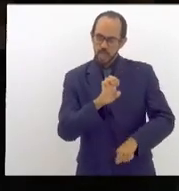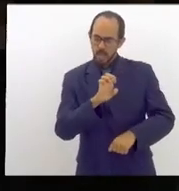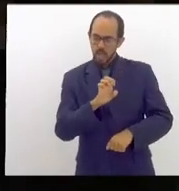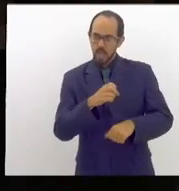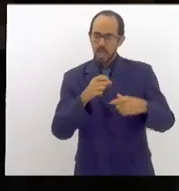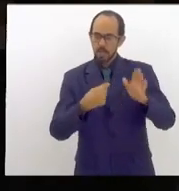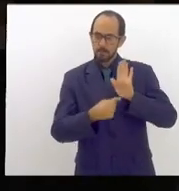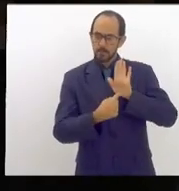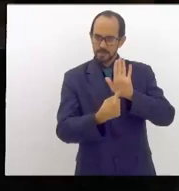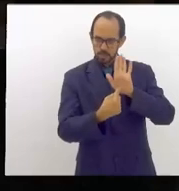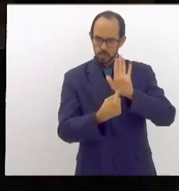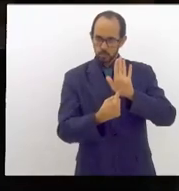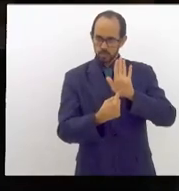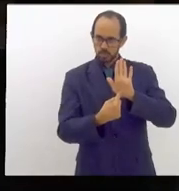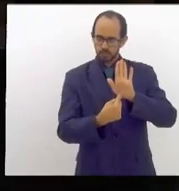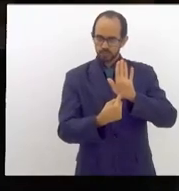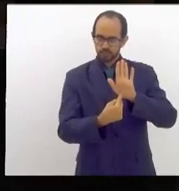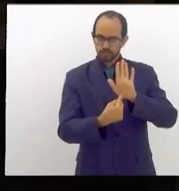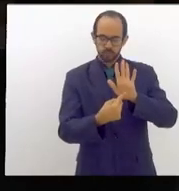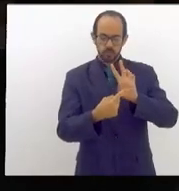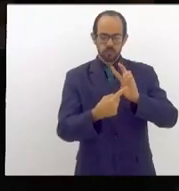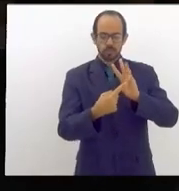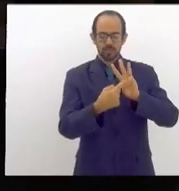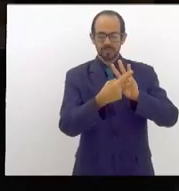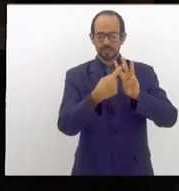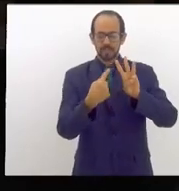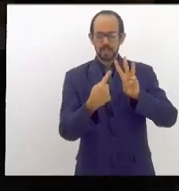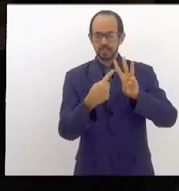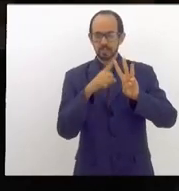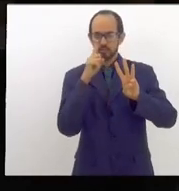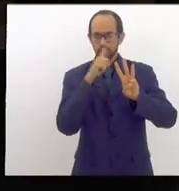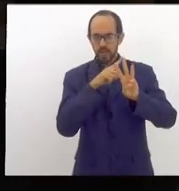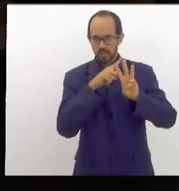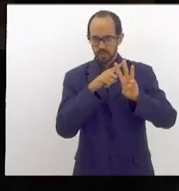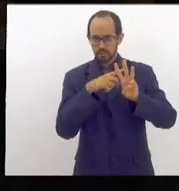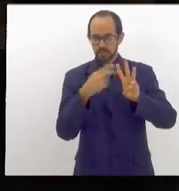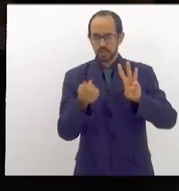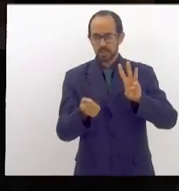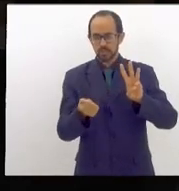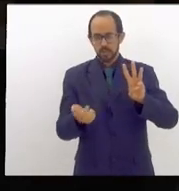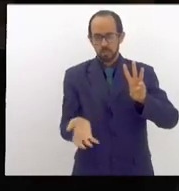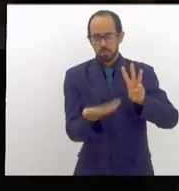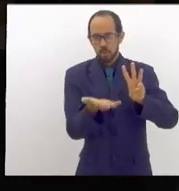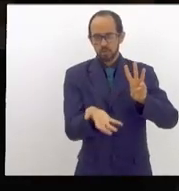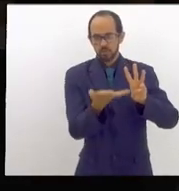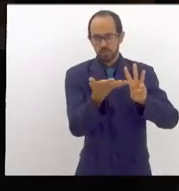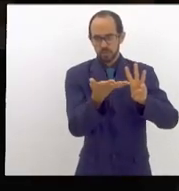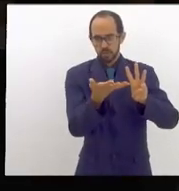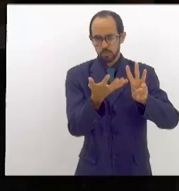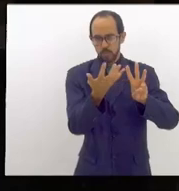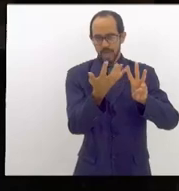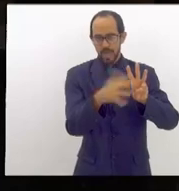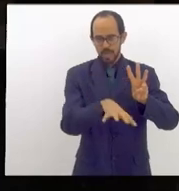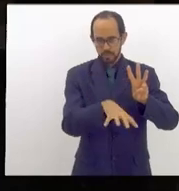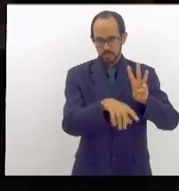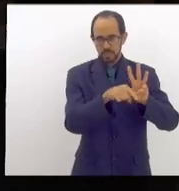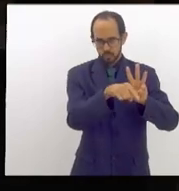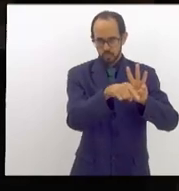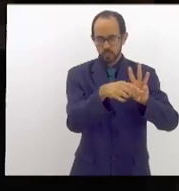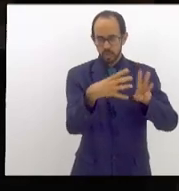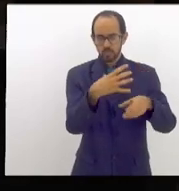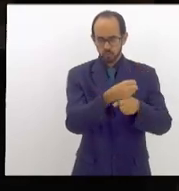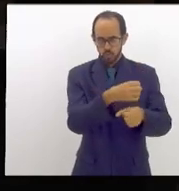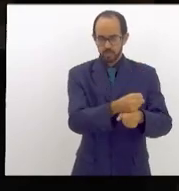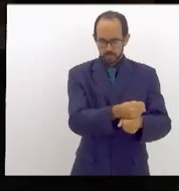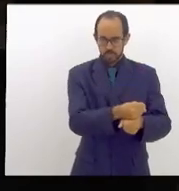apresentou foram três irregularidades que motivaram o parecer pela rejeição das contas do